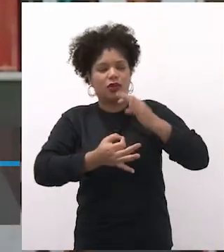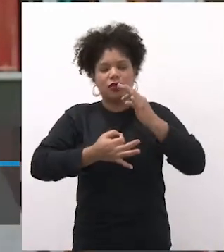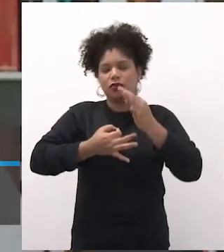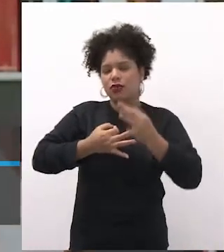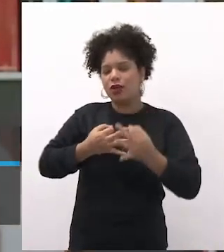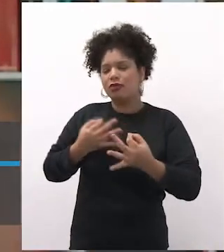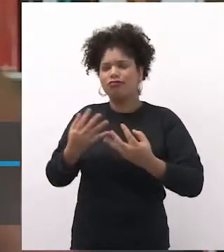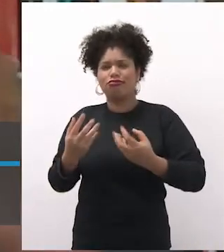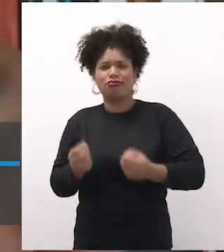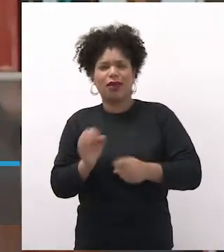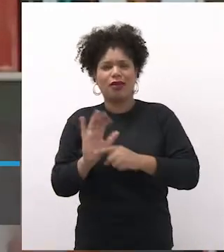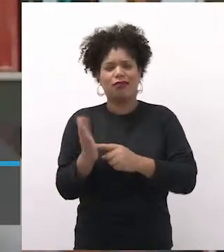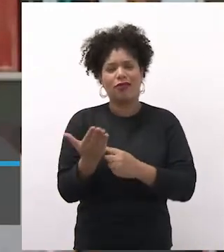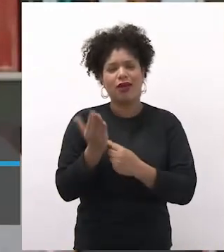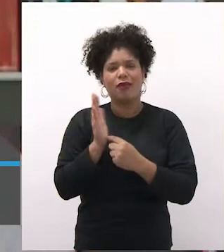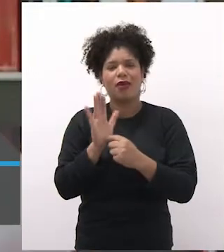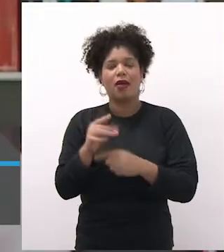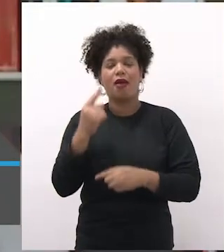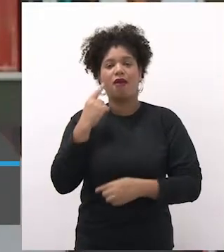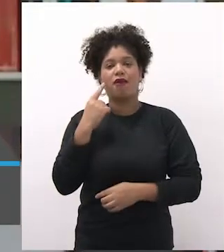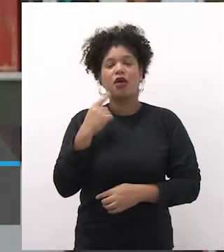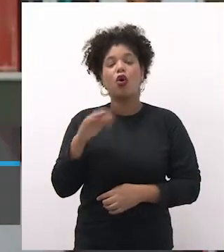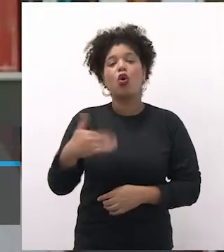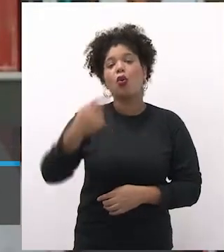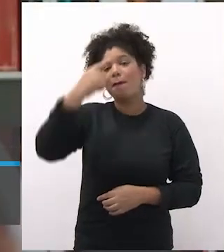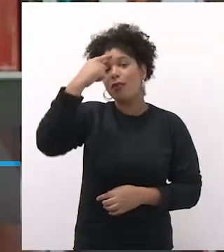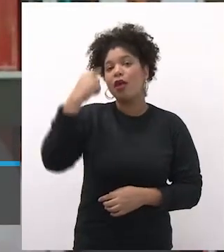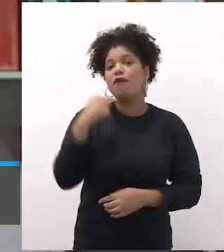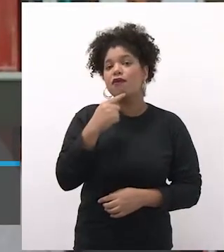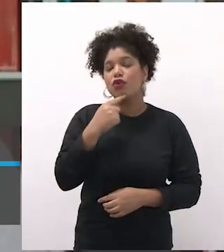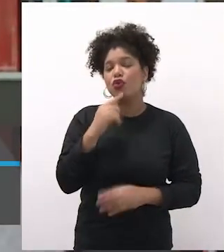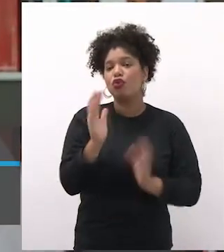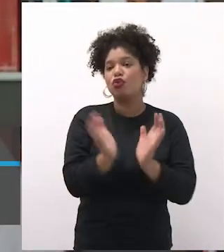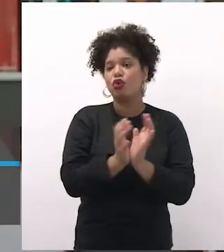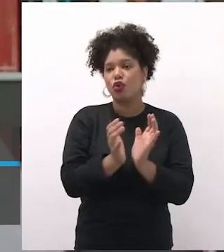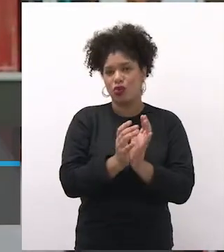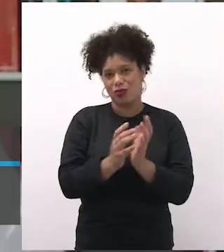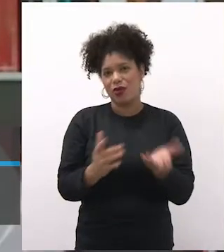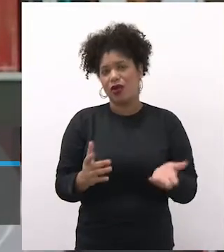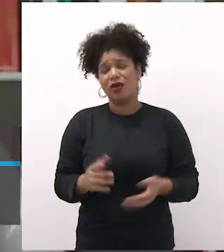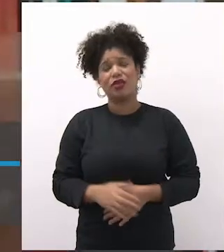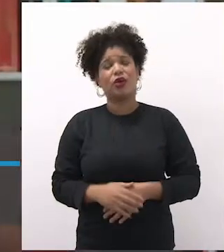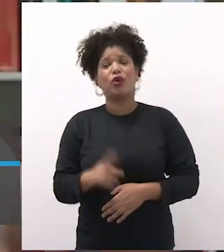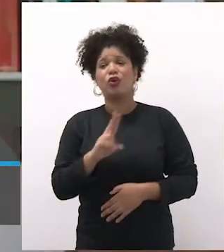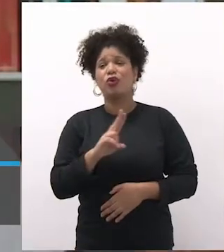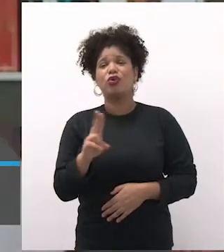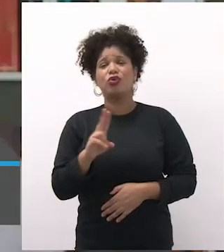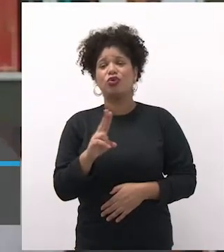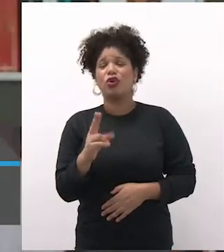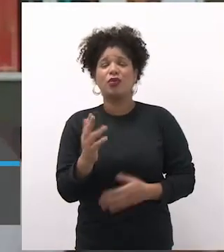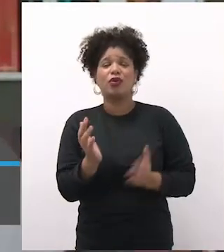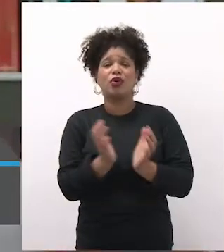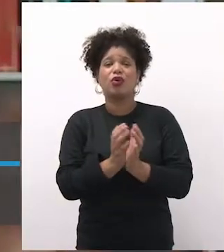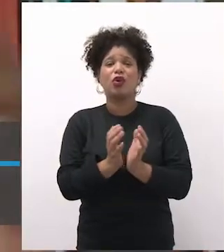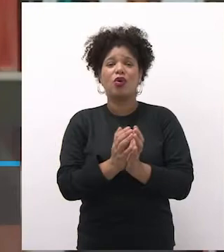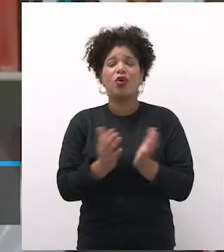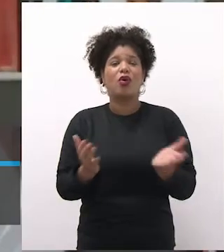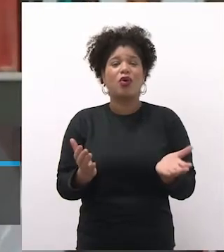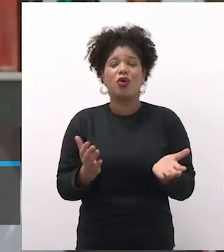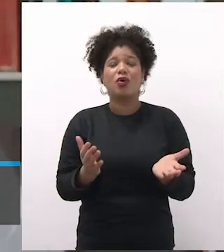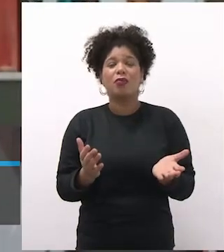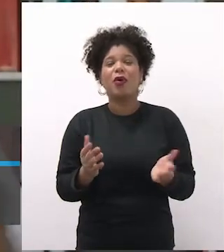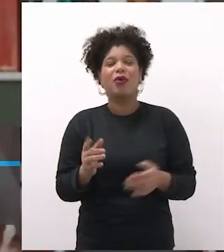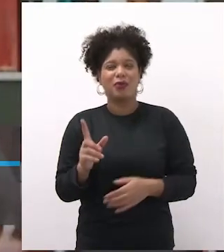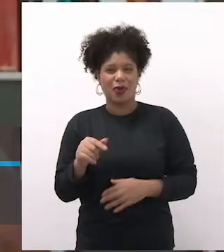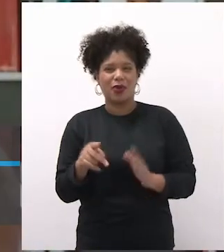ver aqui o perfil do grupo. Então, o Lendo Mulheres Pretas, como você falou, é novinho, começou em agosto de 2020, nós estamos